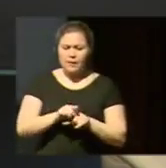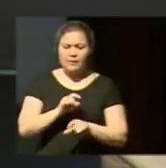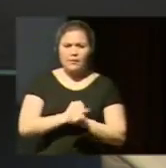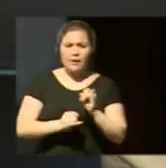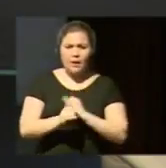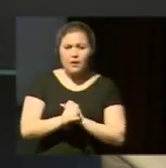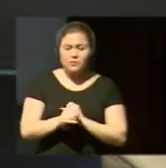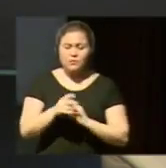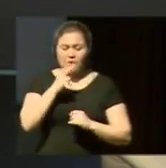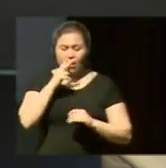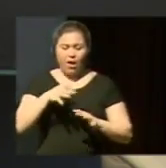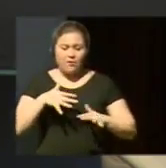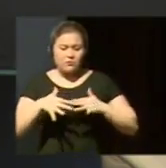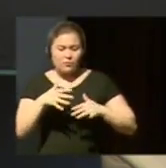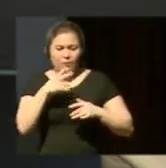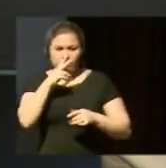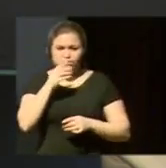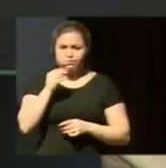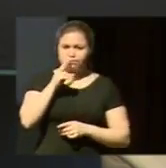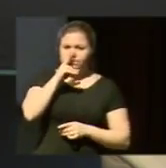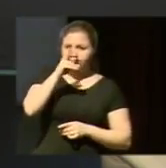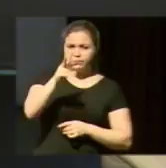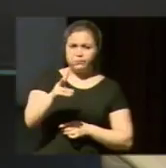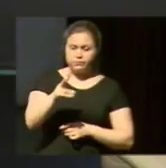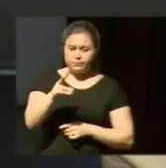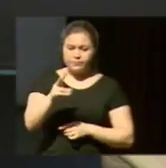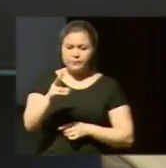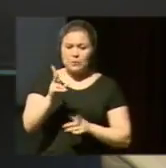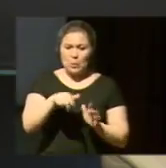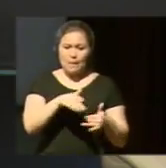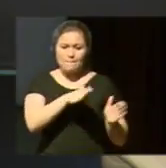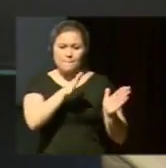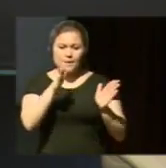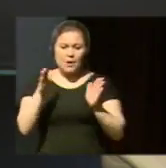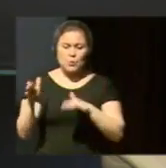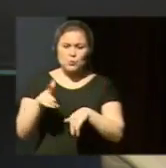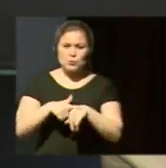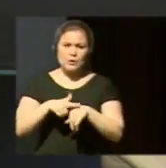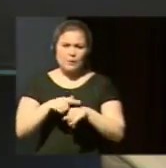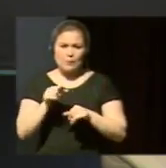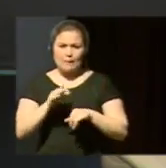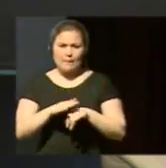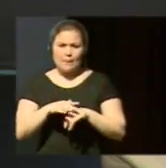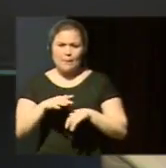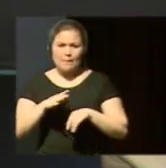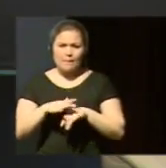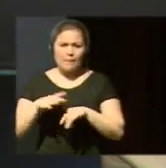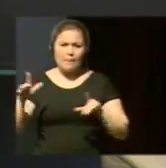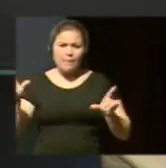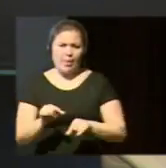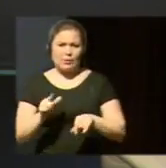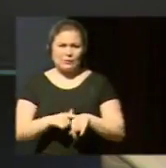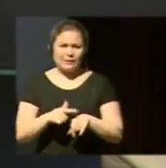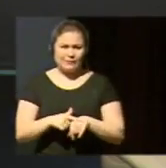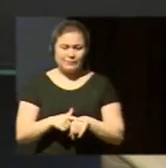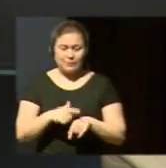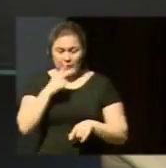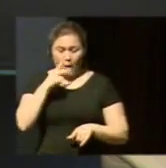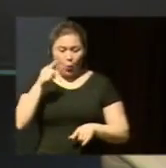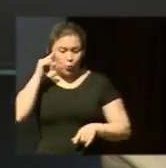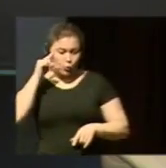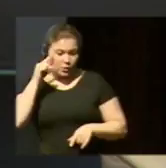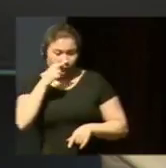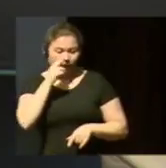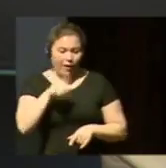dinâmica muito intensa, em um período de tempo cada vez mais curto. Então, o cotidiano